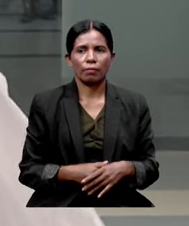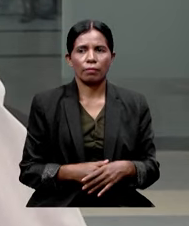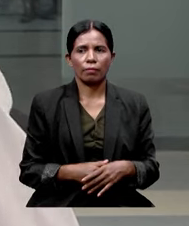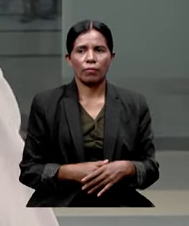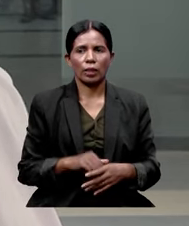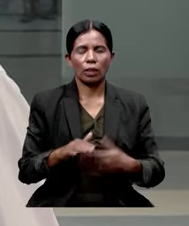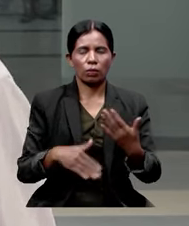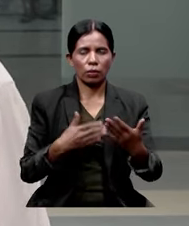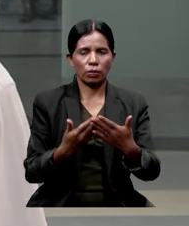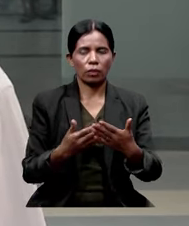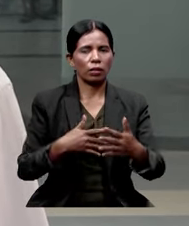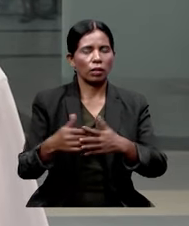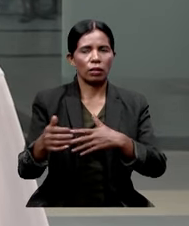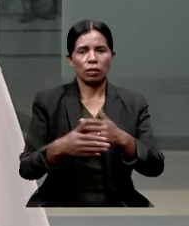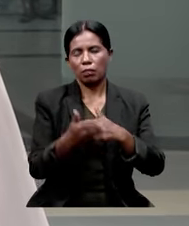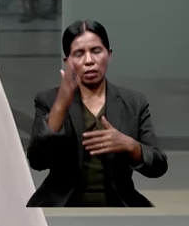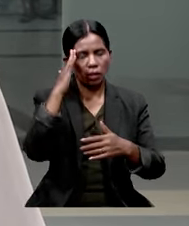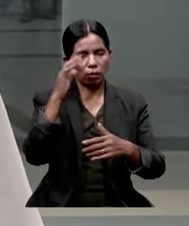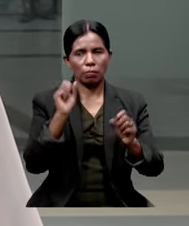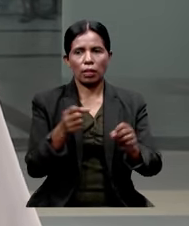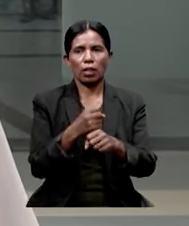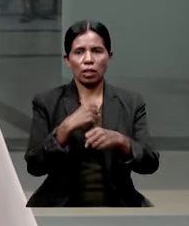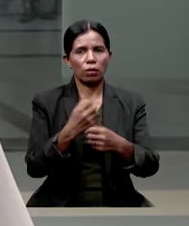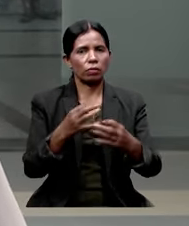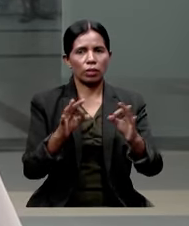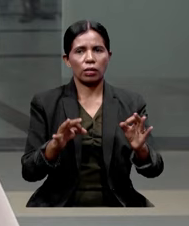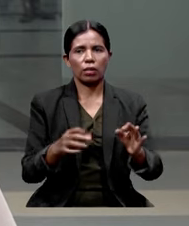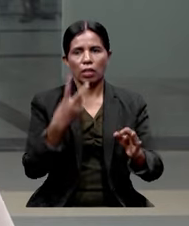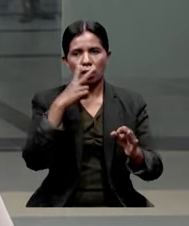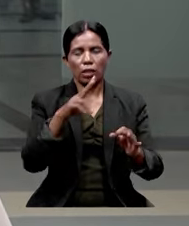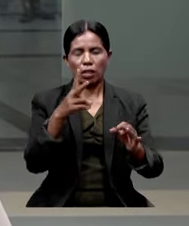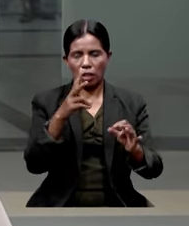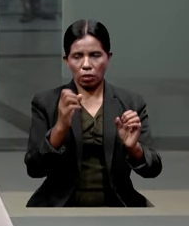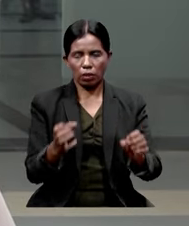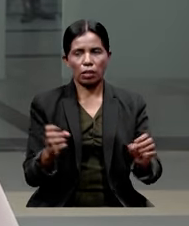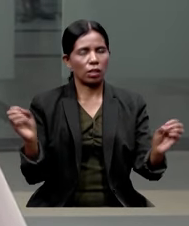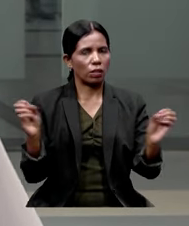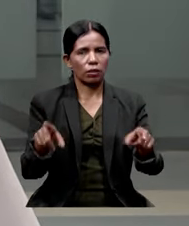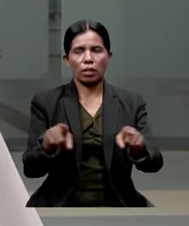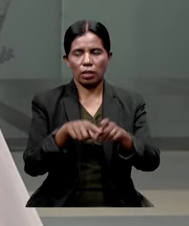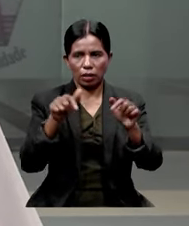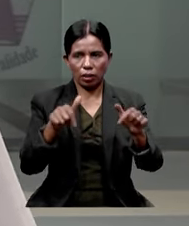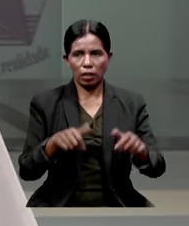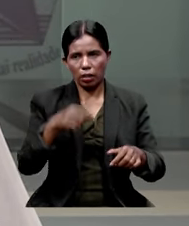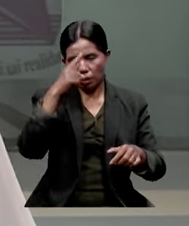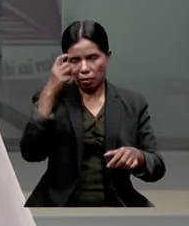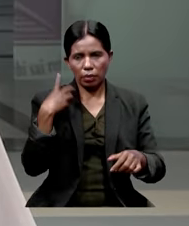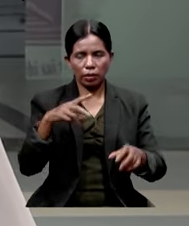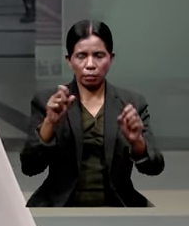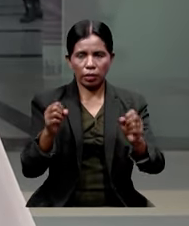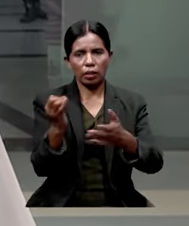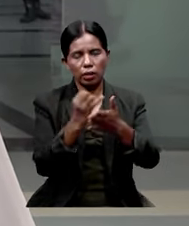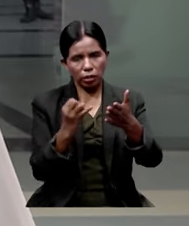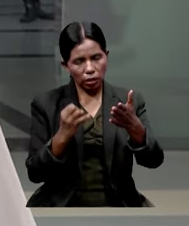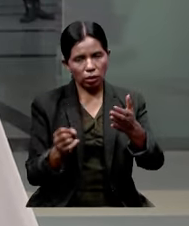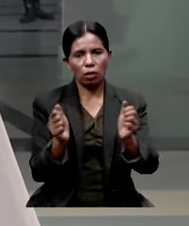Buat hutu dalam rumah imanoin dan ohim bel halok edan, hari ohim ohim bel halok, mas laos sana. Tambah itu persija desenya hal